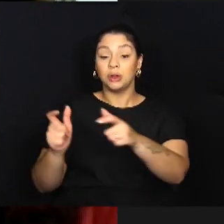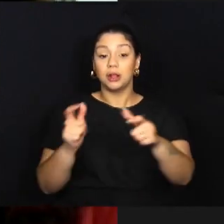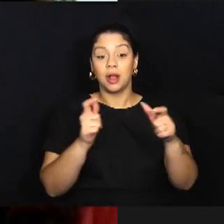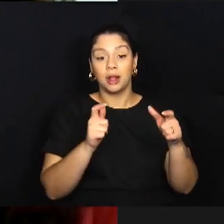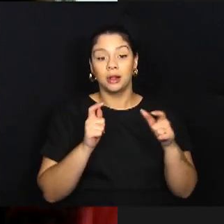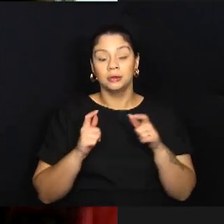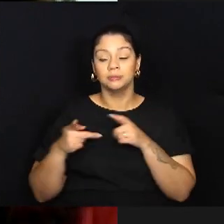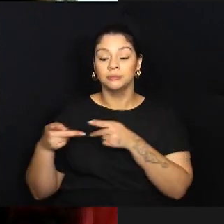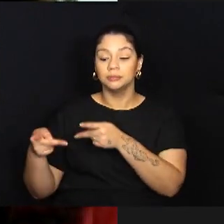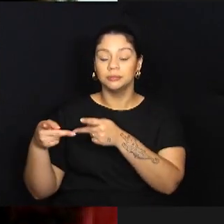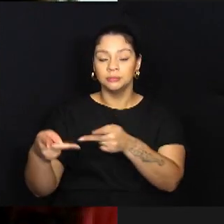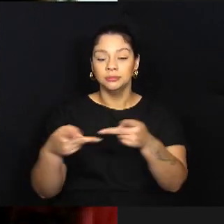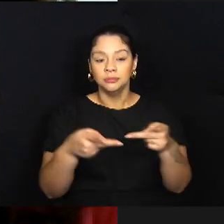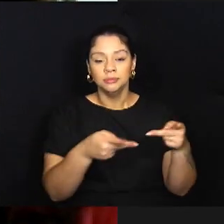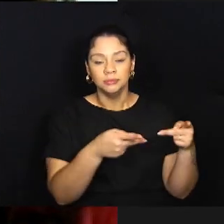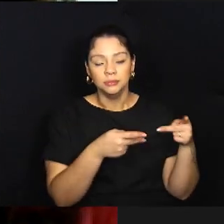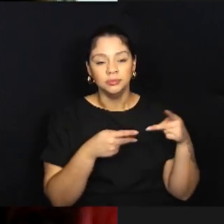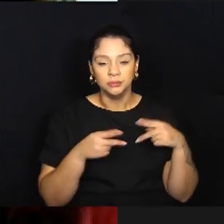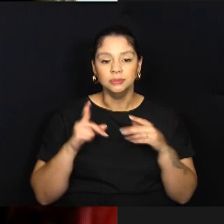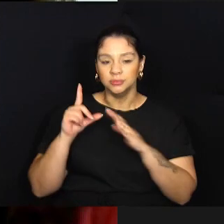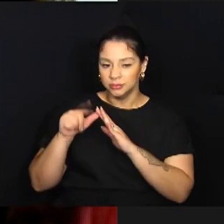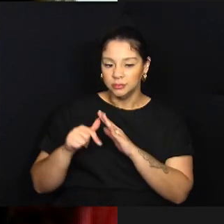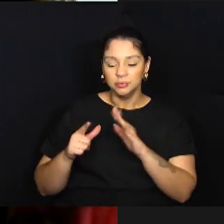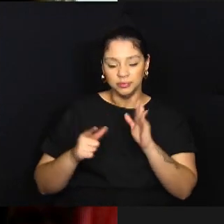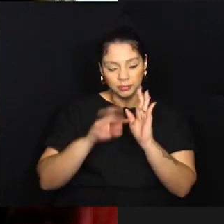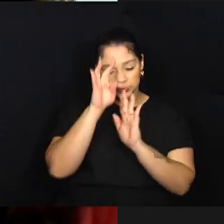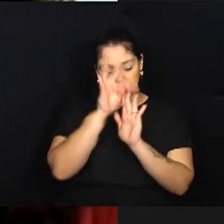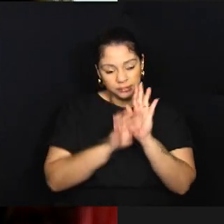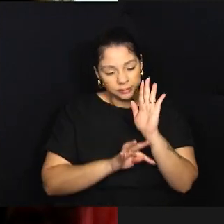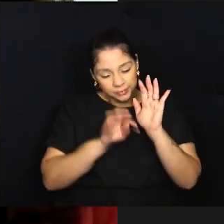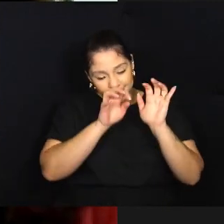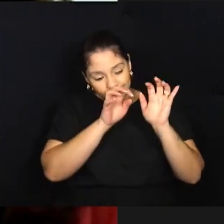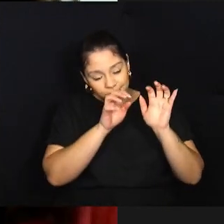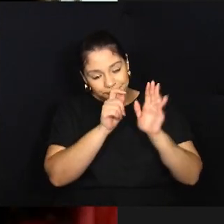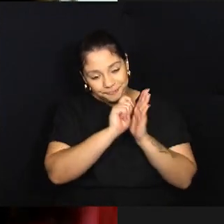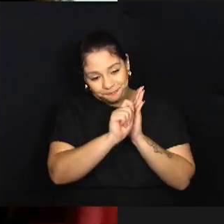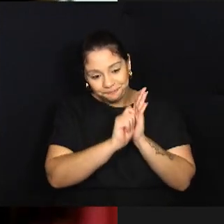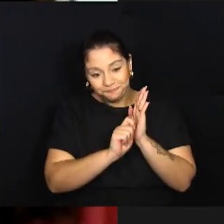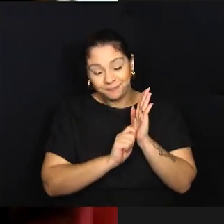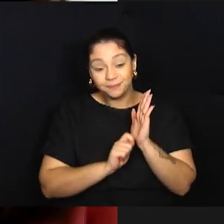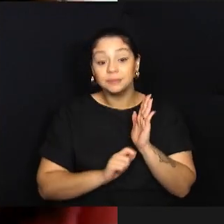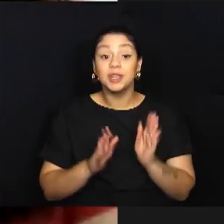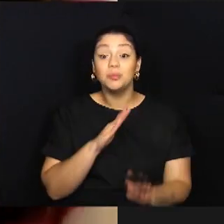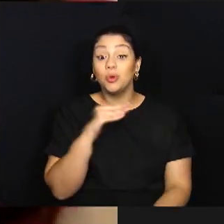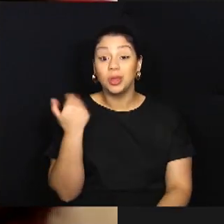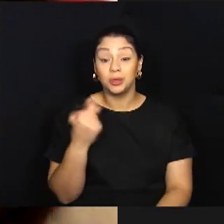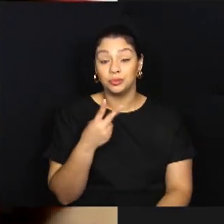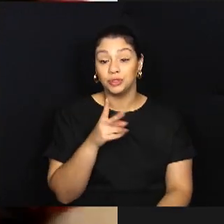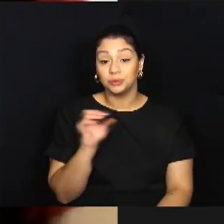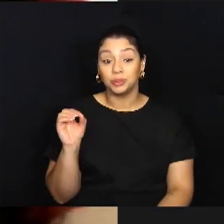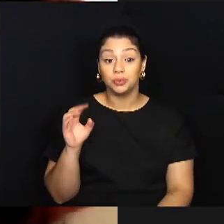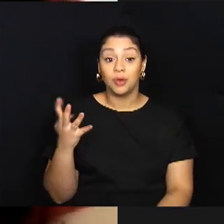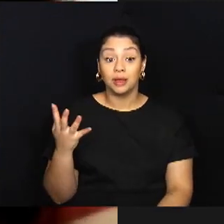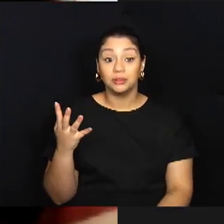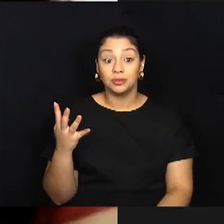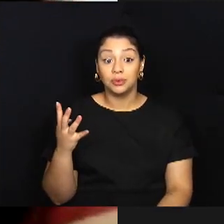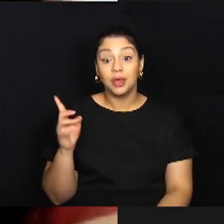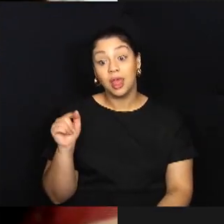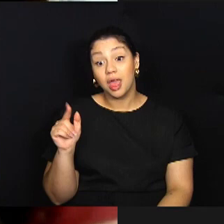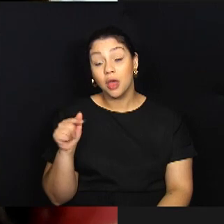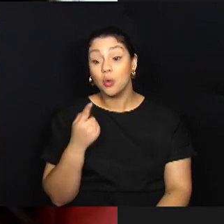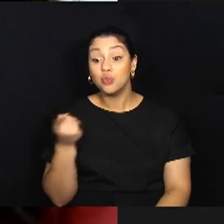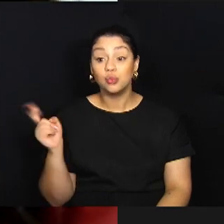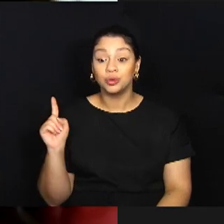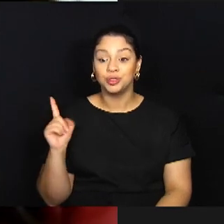visitava. Depois, ele escreveu essa crônica sobre isso. E ele morreu em 2004. Então, essa foi uma das últimas, se não foi a última, foi uma das